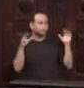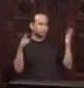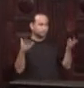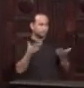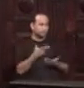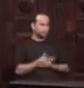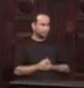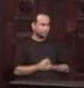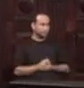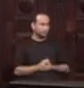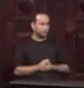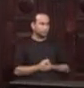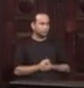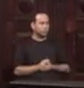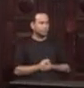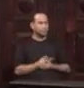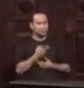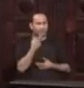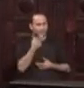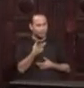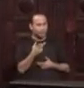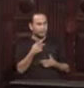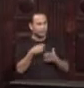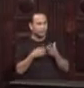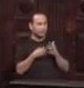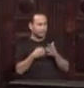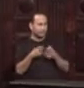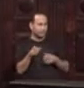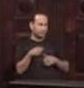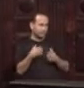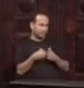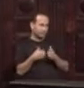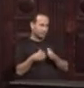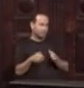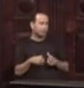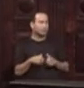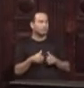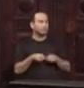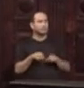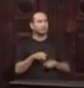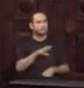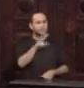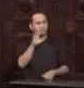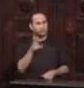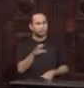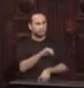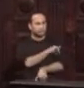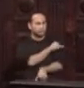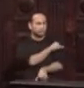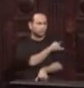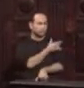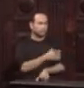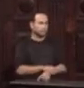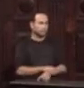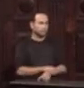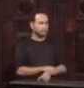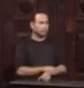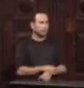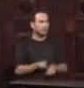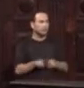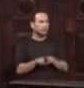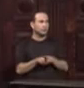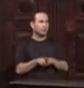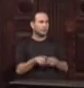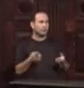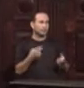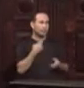relacionadas a FETRANSPOR e o transporte no Rio de Janeiro, a gestão do transporte no Rio de Janeiro, como também por uma questão de método, porque a